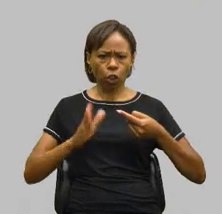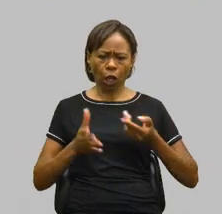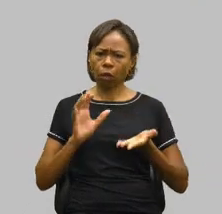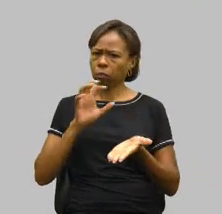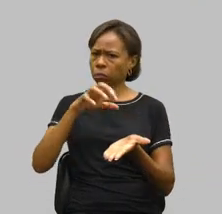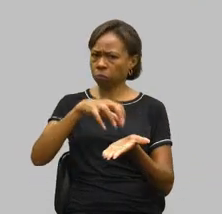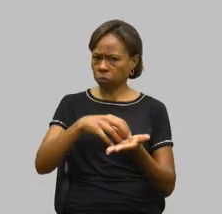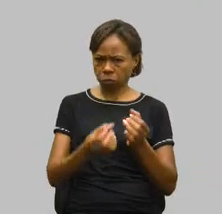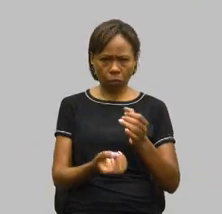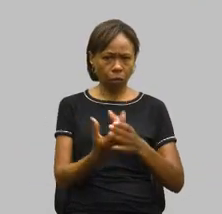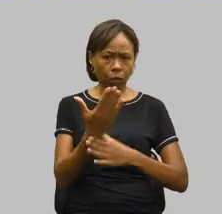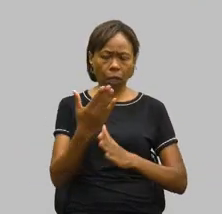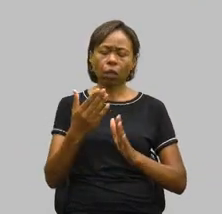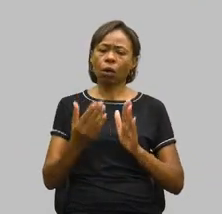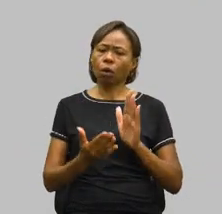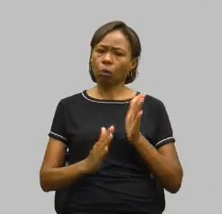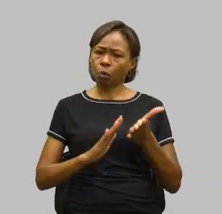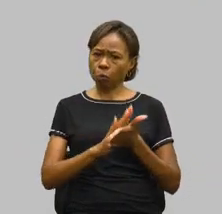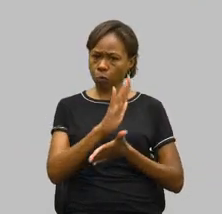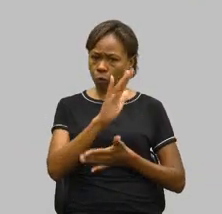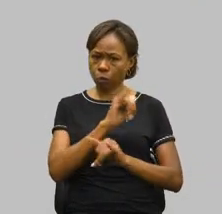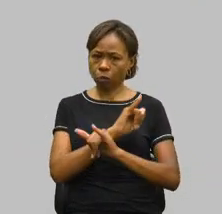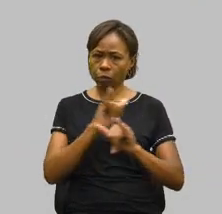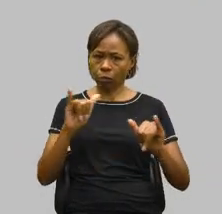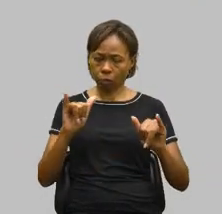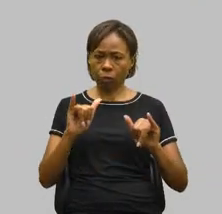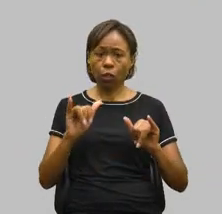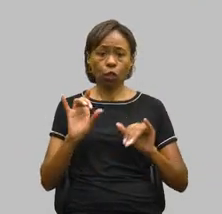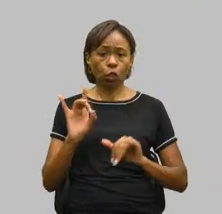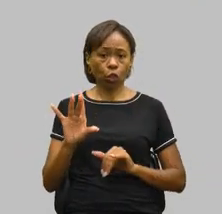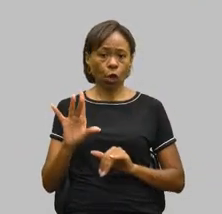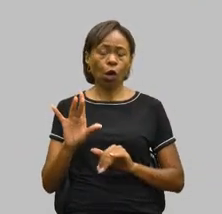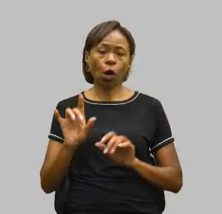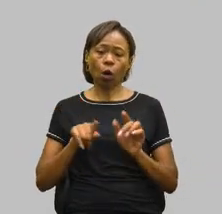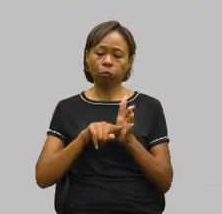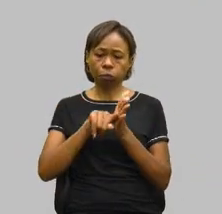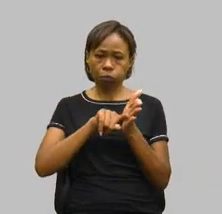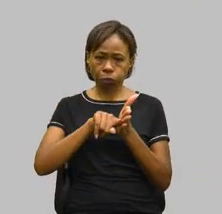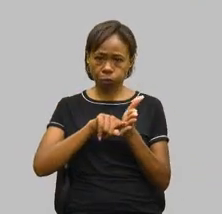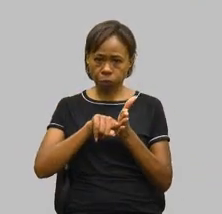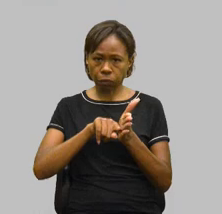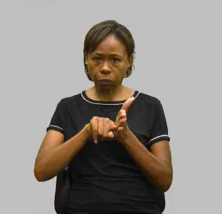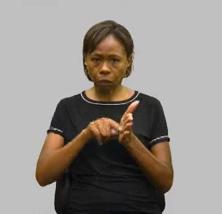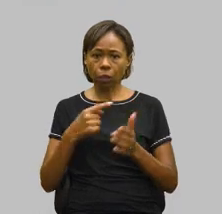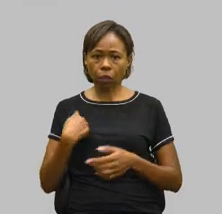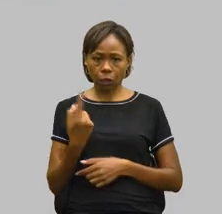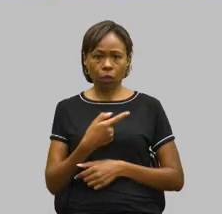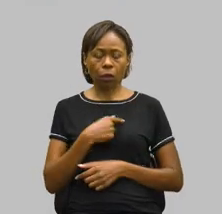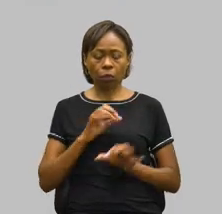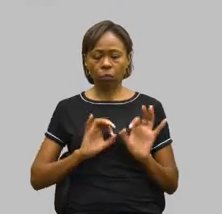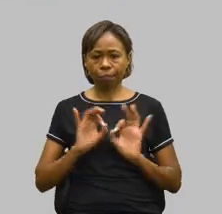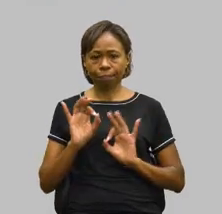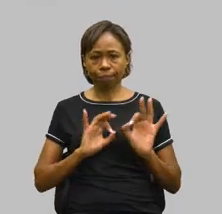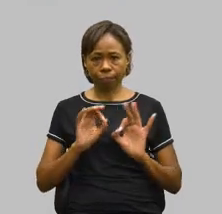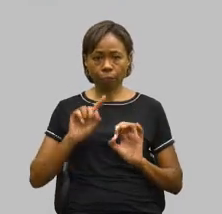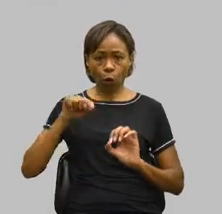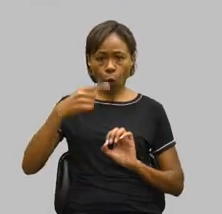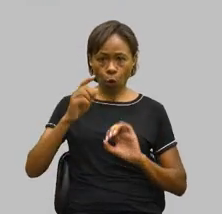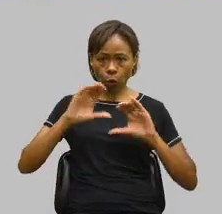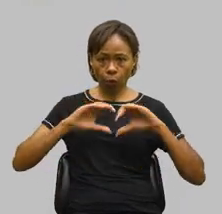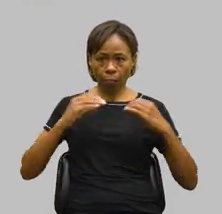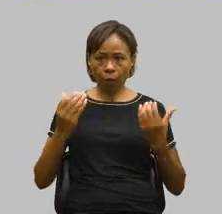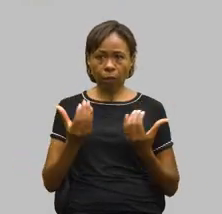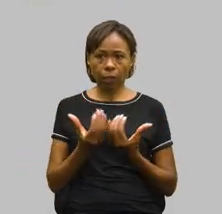totalmente publicado é só eh fazer essa consulta e nós estamos aqui trabalhando nas próximas conferências